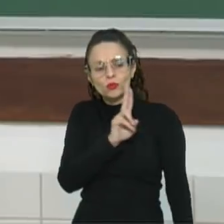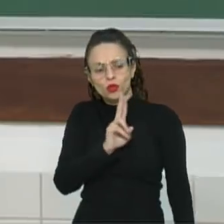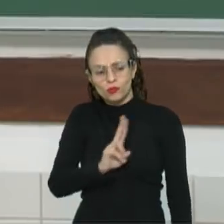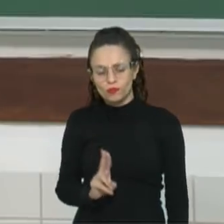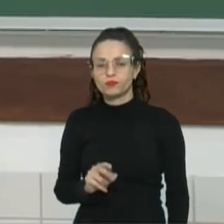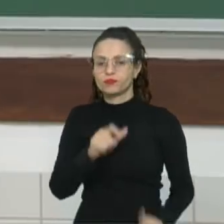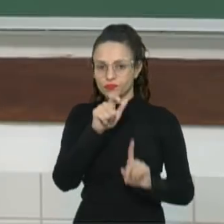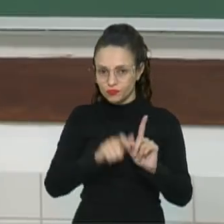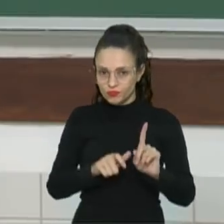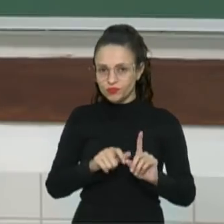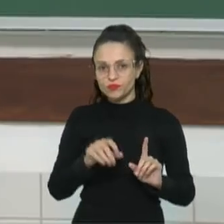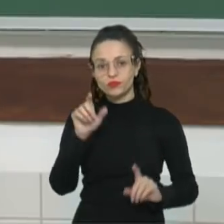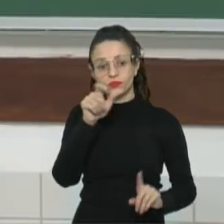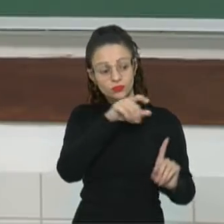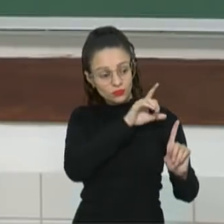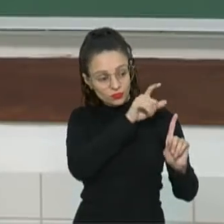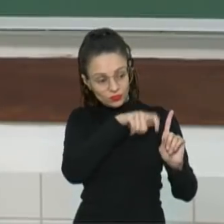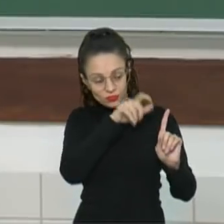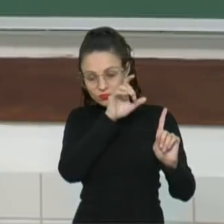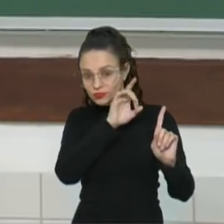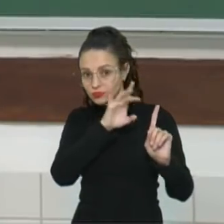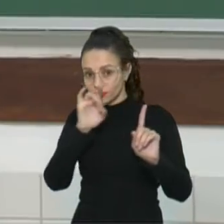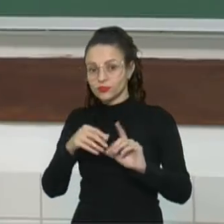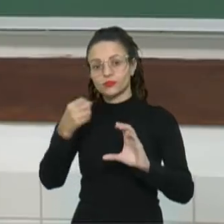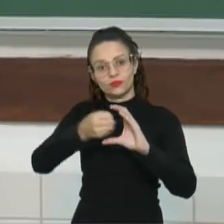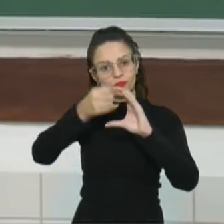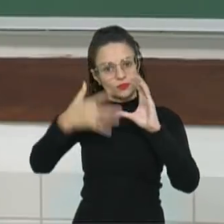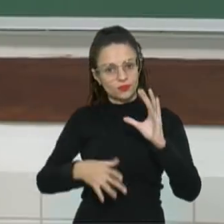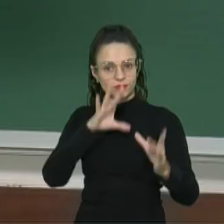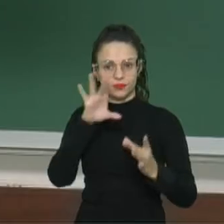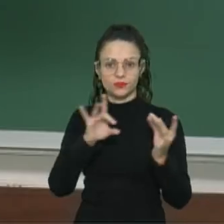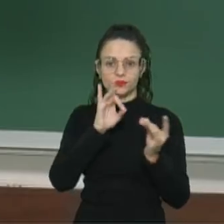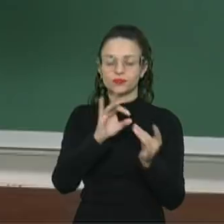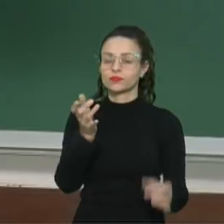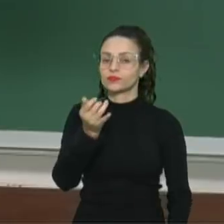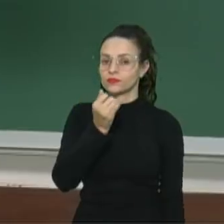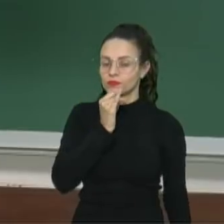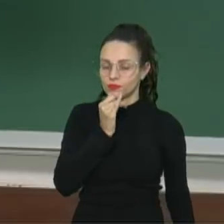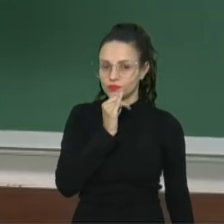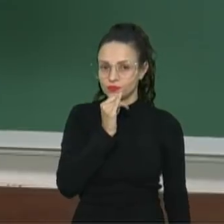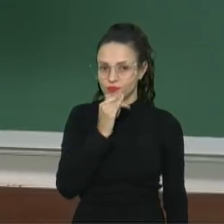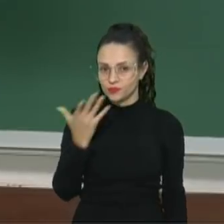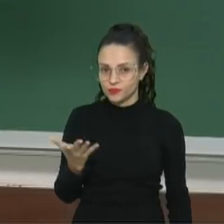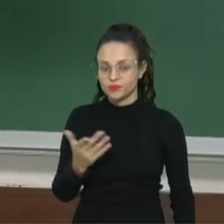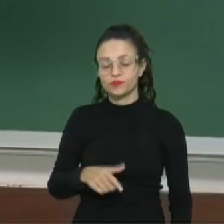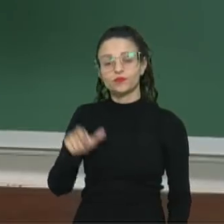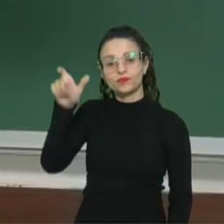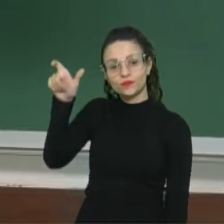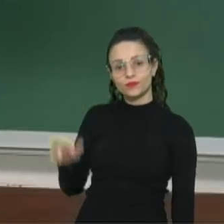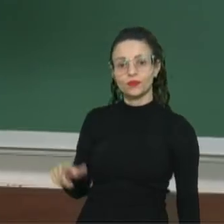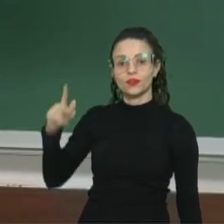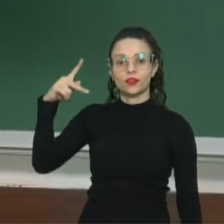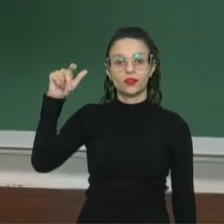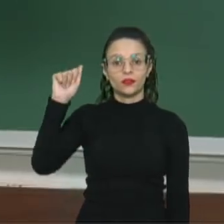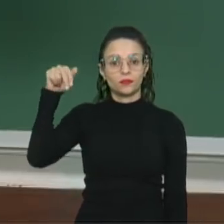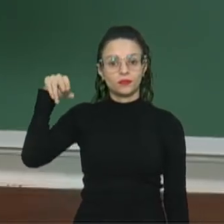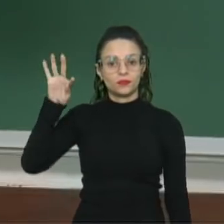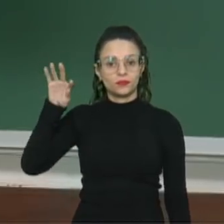personagens. E cada personagem teria sua característica. Por exemplo, né, o Pantaleão,